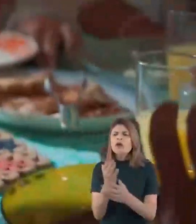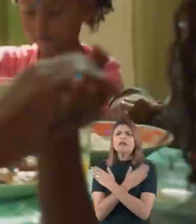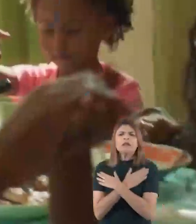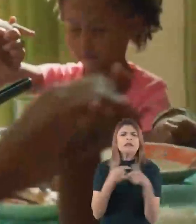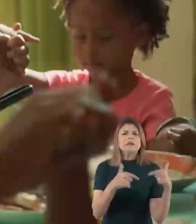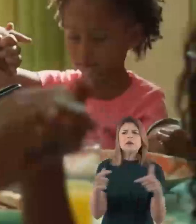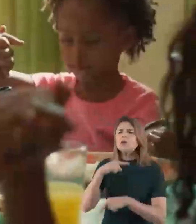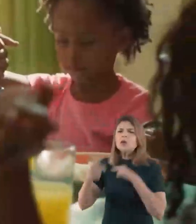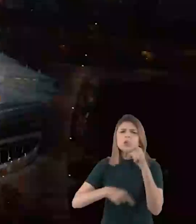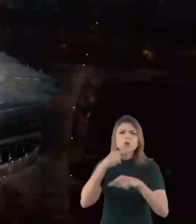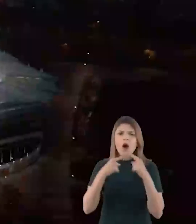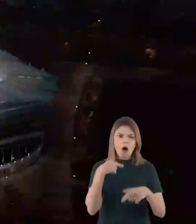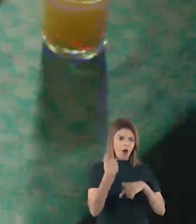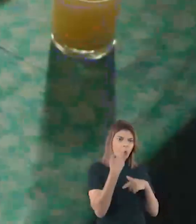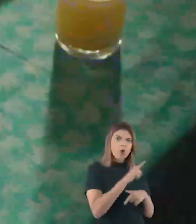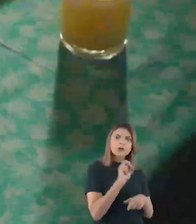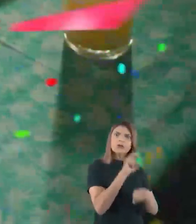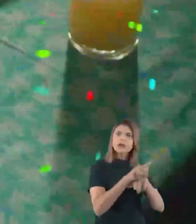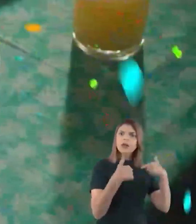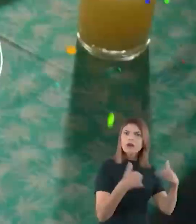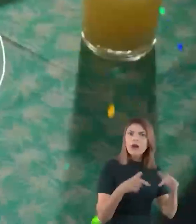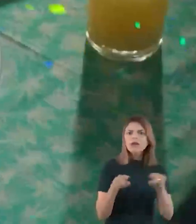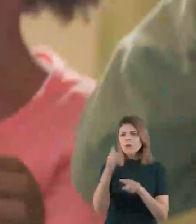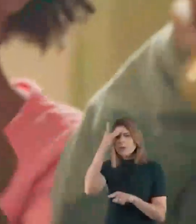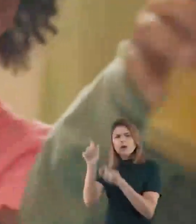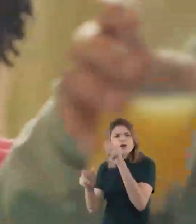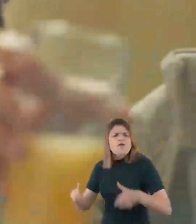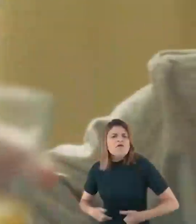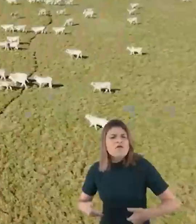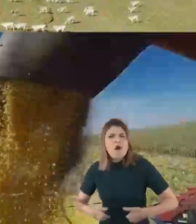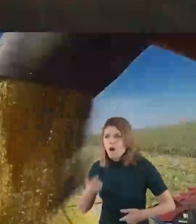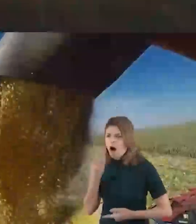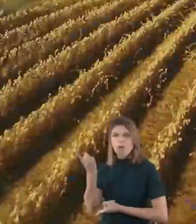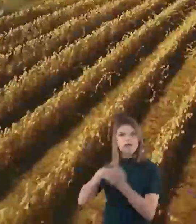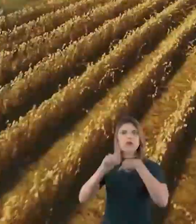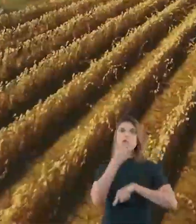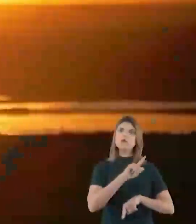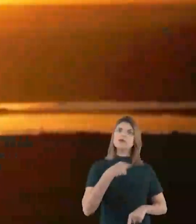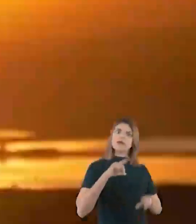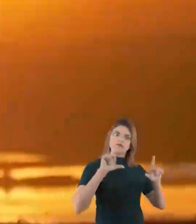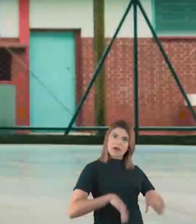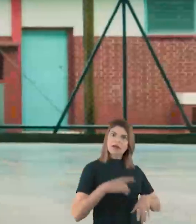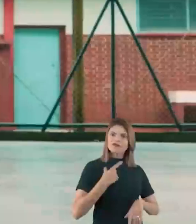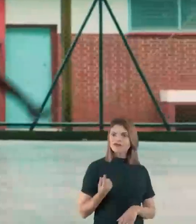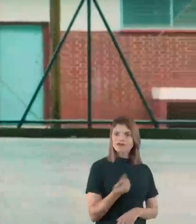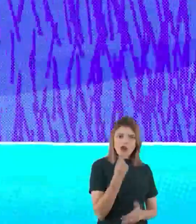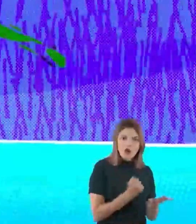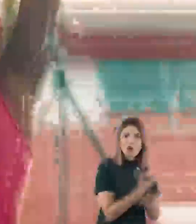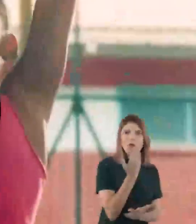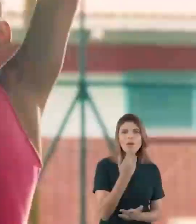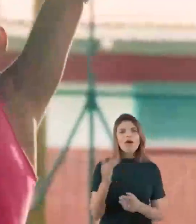diversos, pessoas exercendo profissões diferentes, como operários trabalhando em fábricas e um pedreiro amassando pão, pessoas